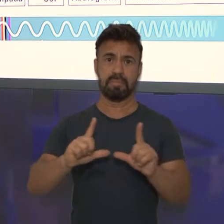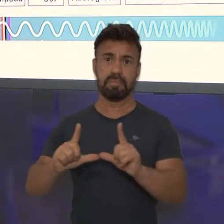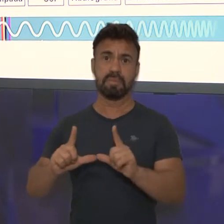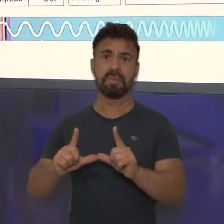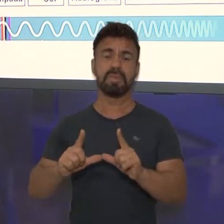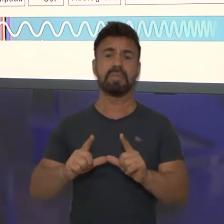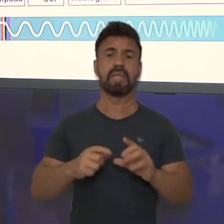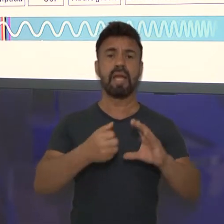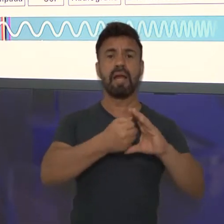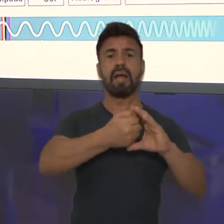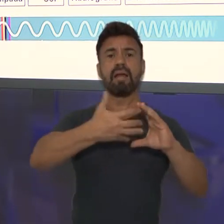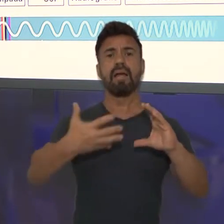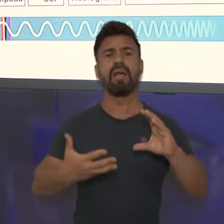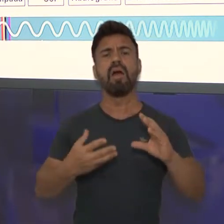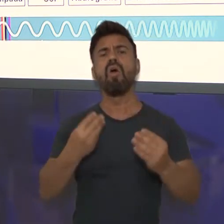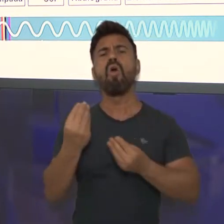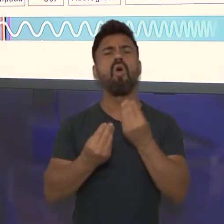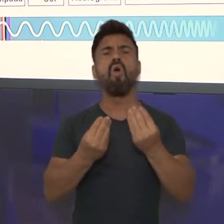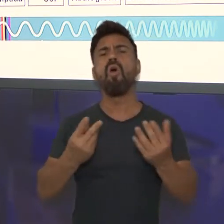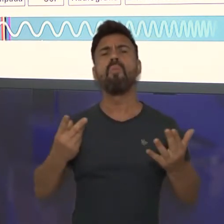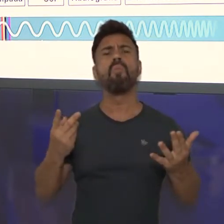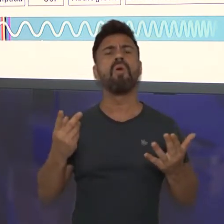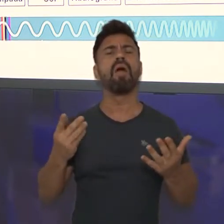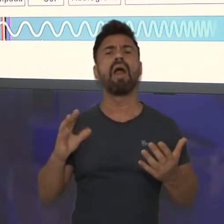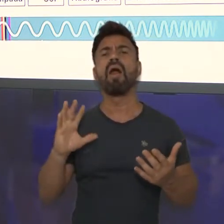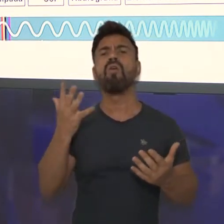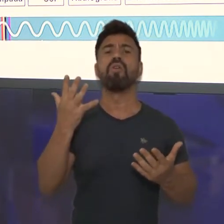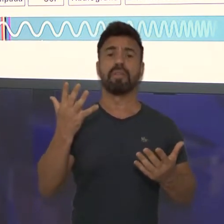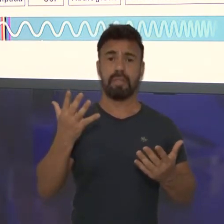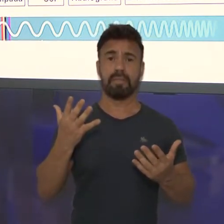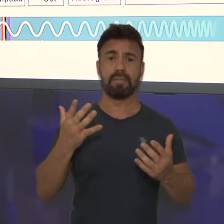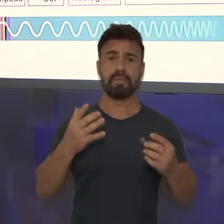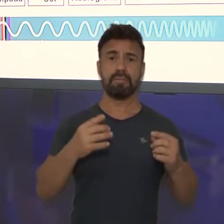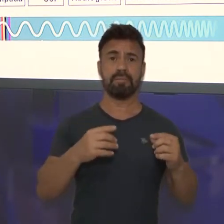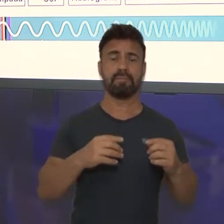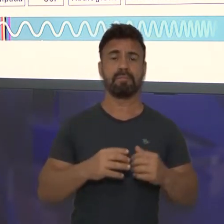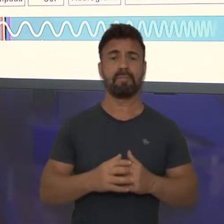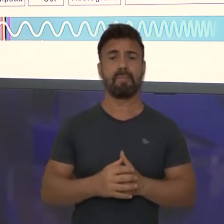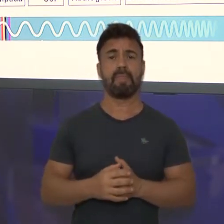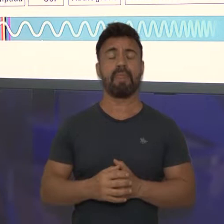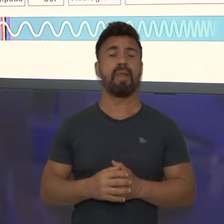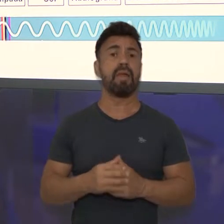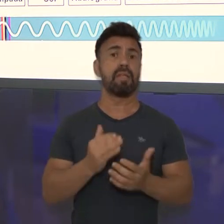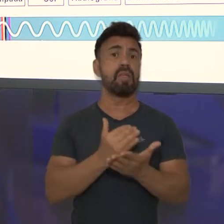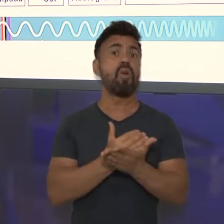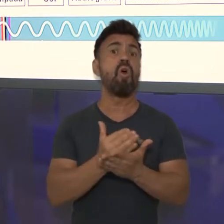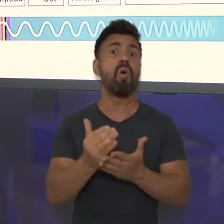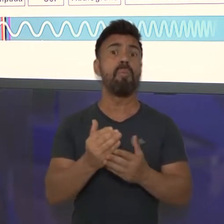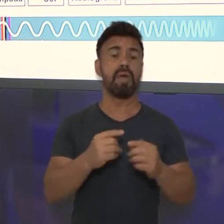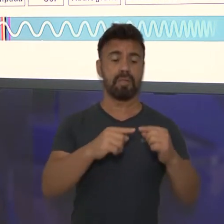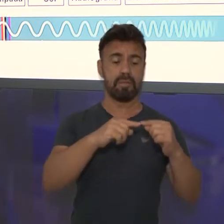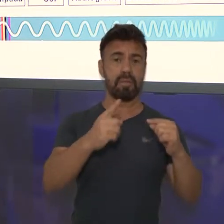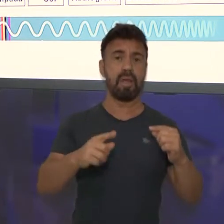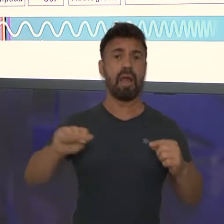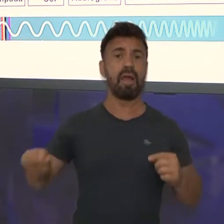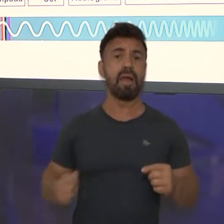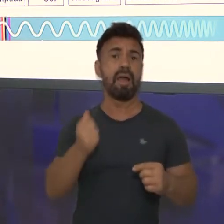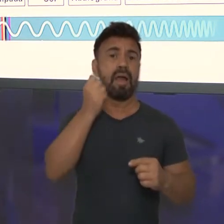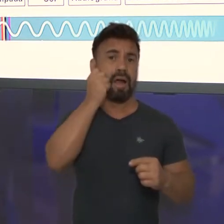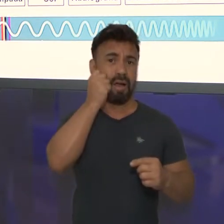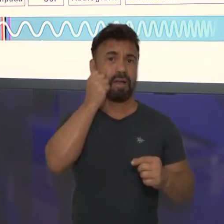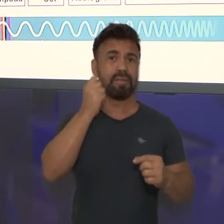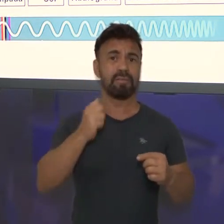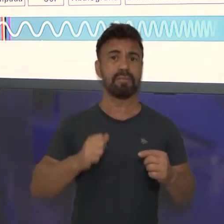basicamente a característica, como acontece a sua frequência e o seu comprimento. Então a gente começa com as ondas de rádio,